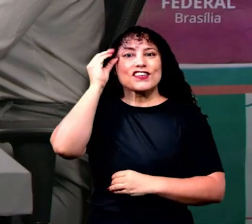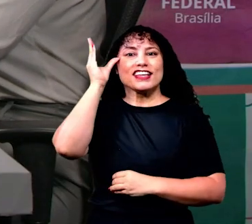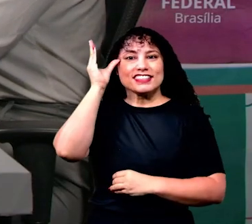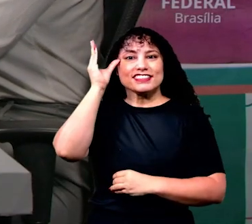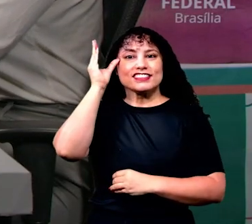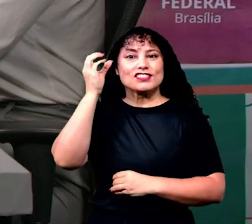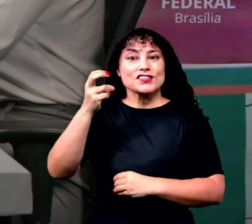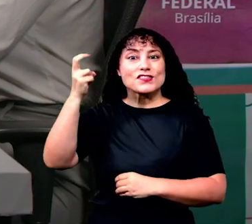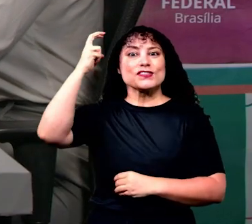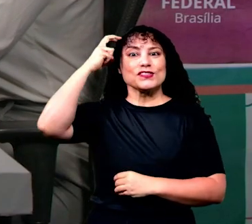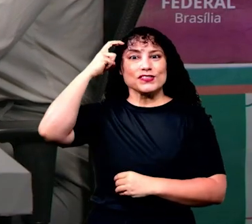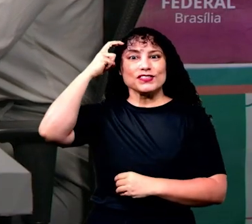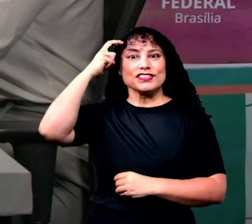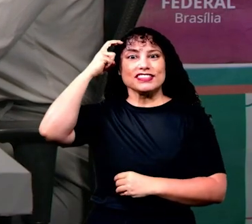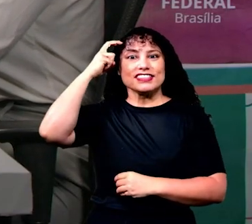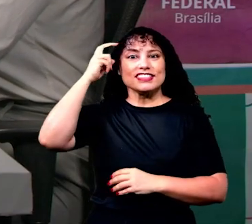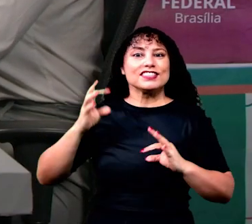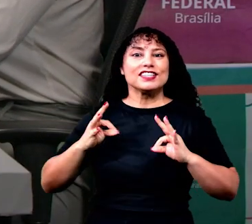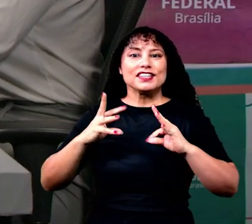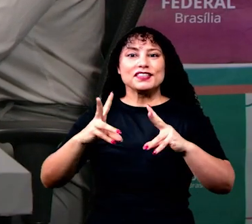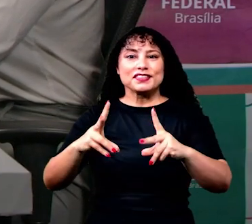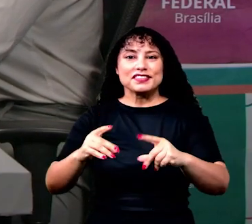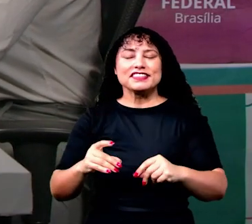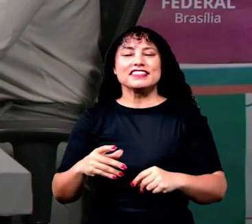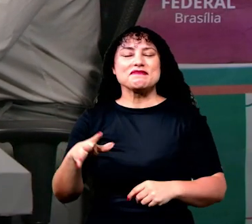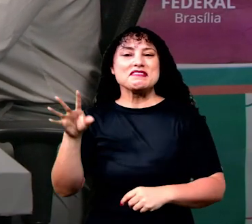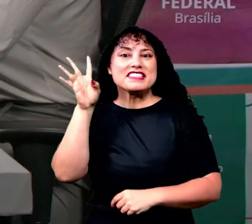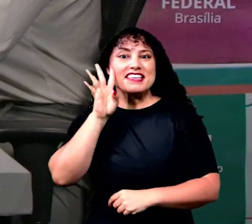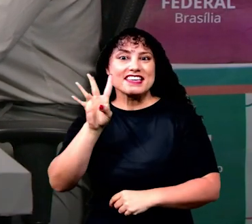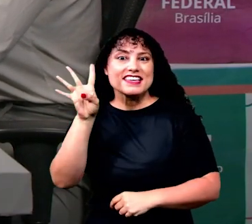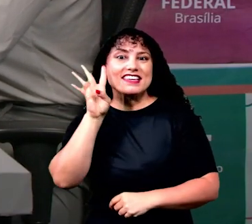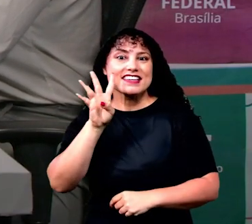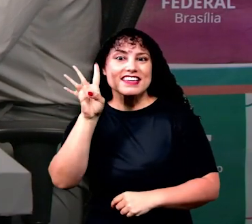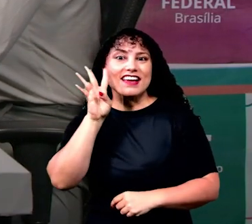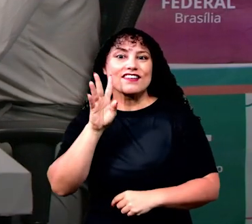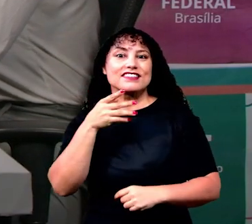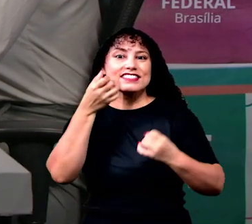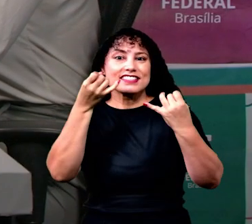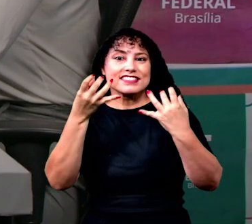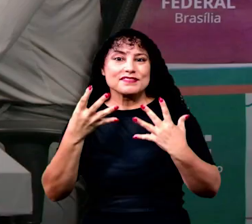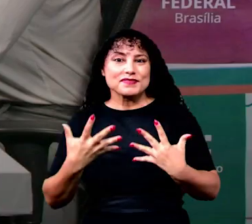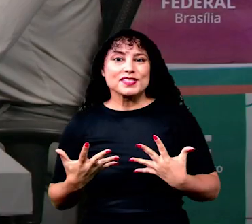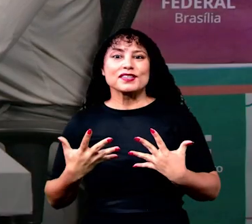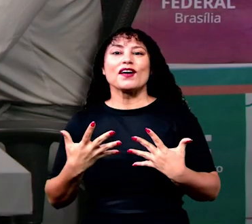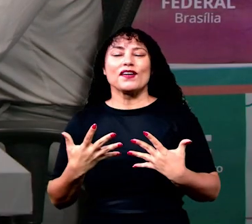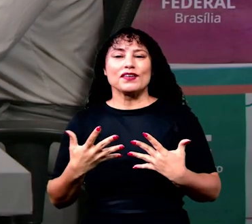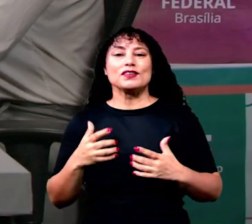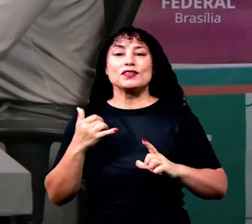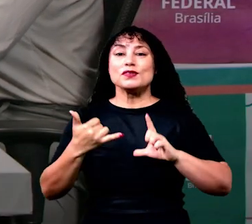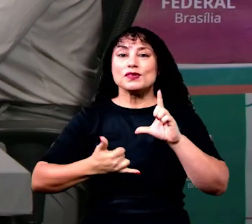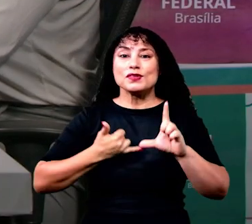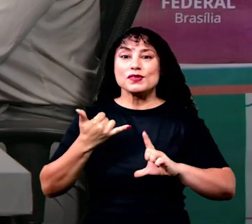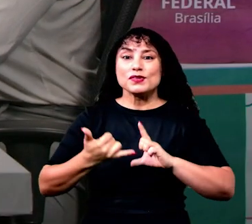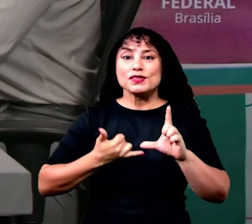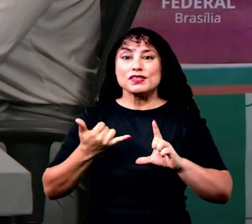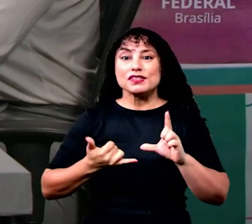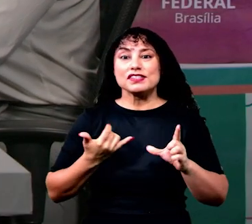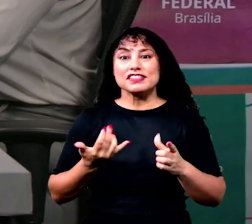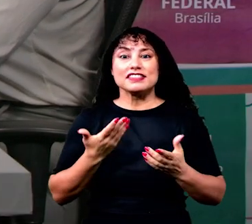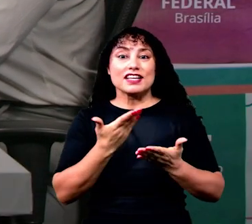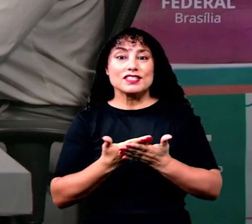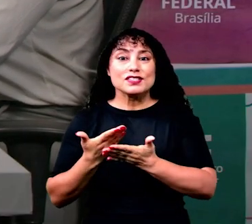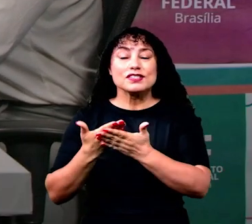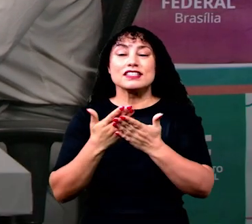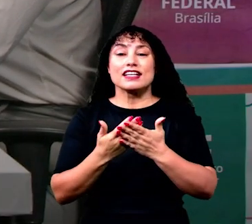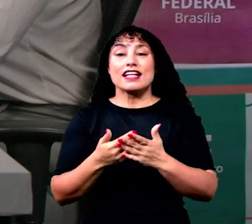de conhecimento, de cultura e de tudo, então eu acho que é bem bacana. Igual você falou sobre a questão do lúdico.